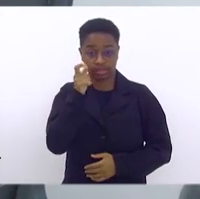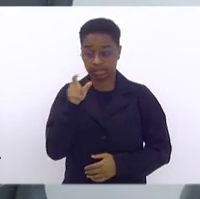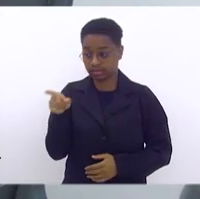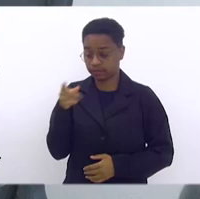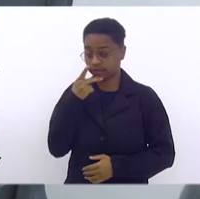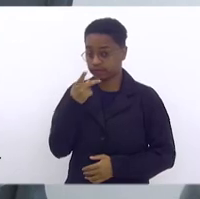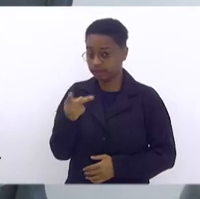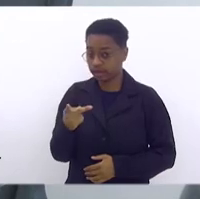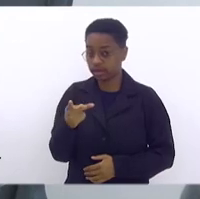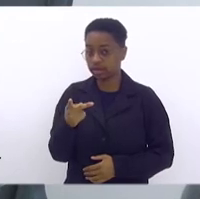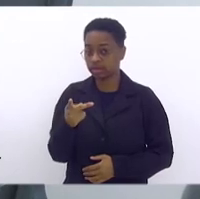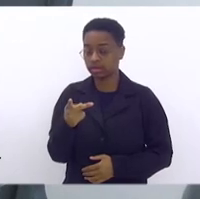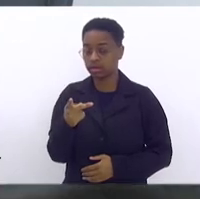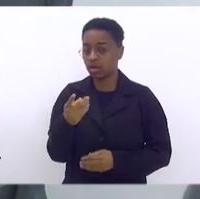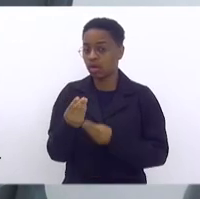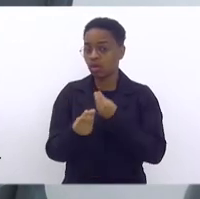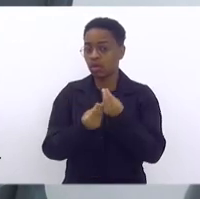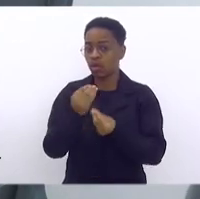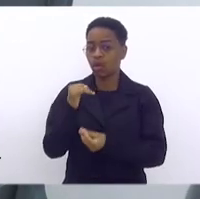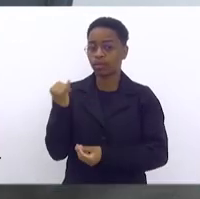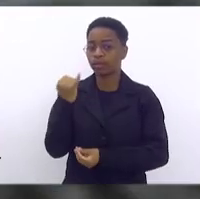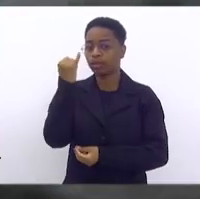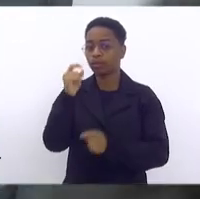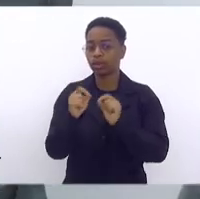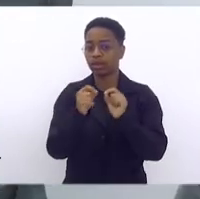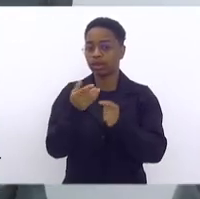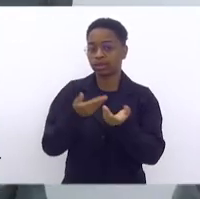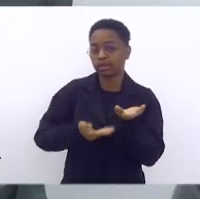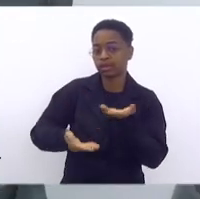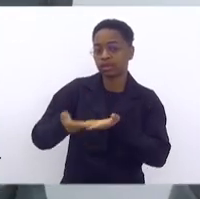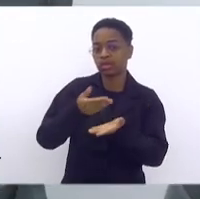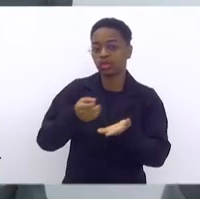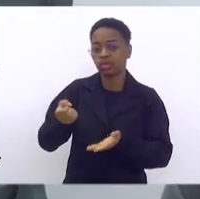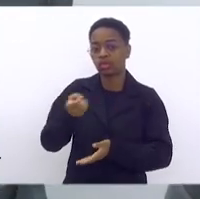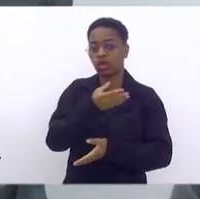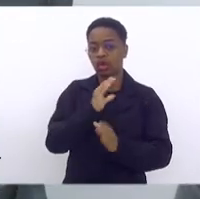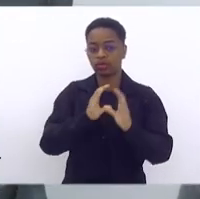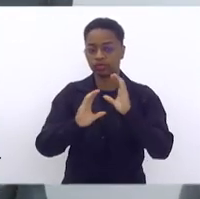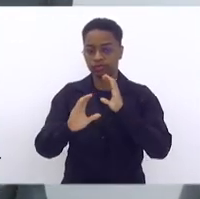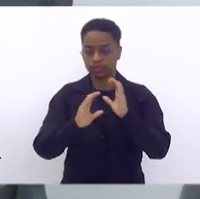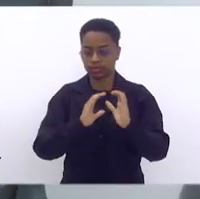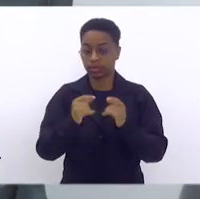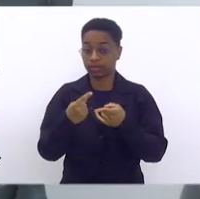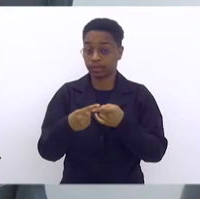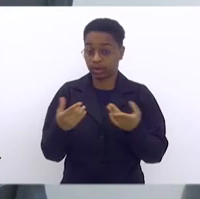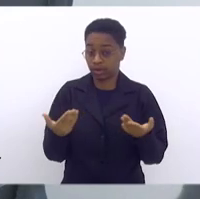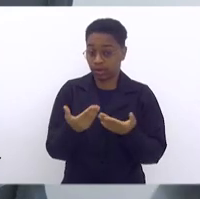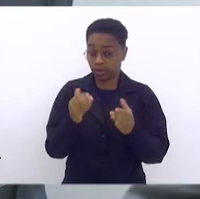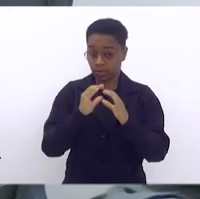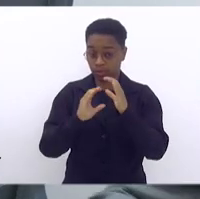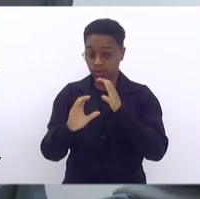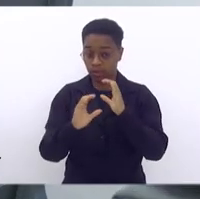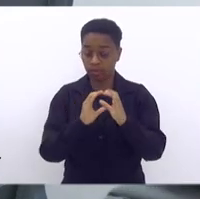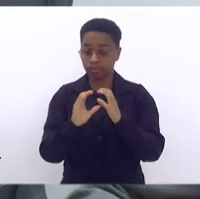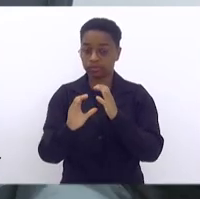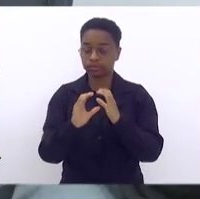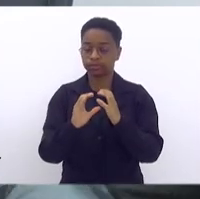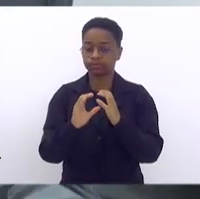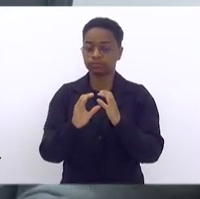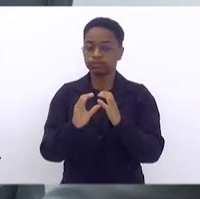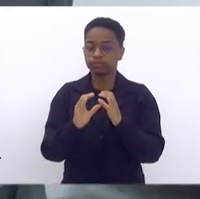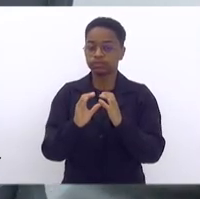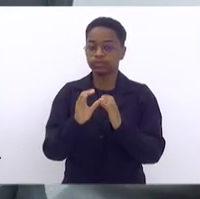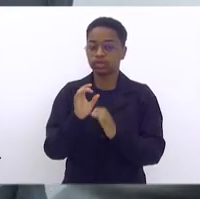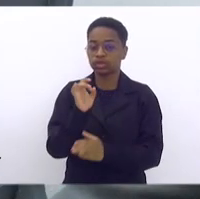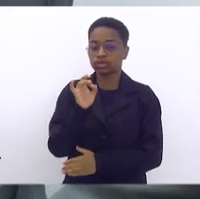da importância dessa nova dinâmica de comunicação. E essa nova dinâmica de comunicação, ela não é